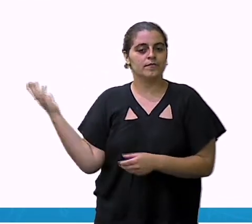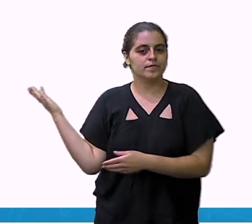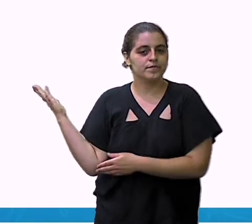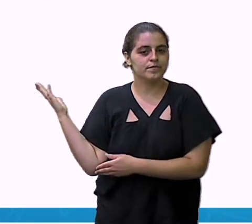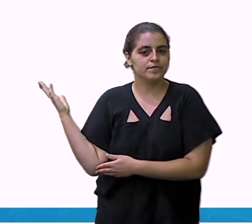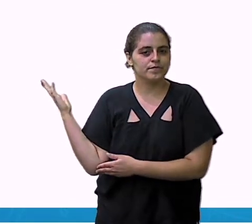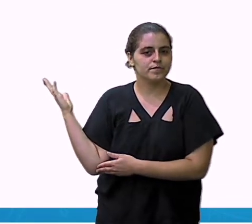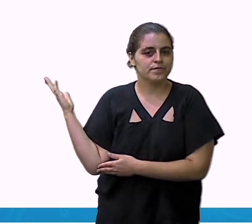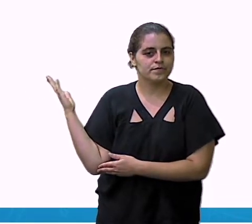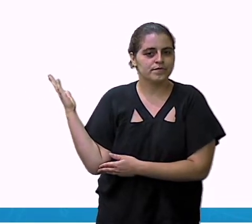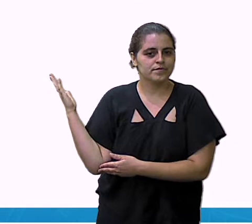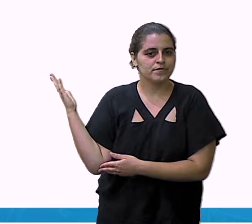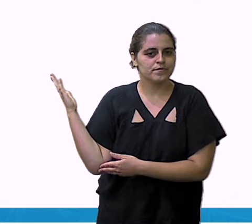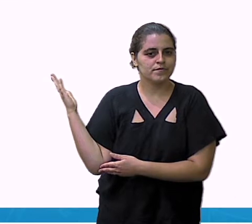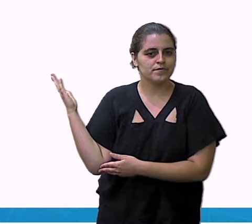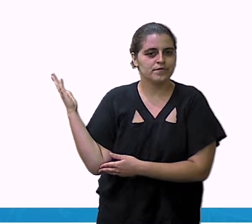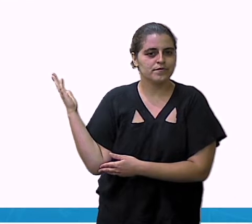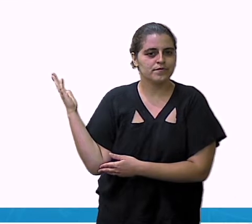água.